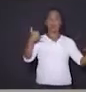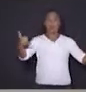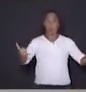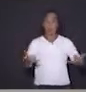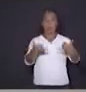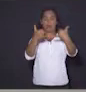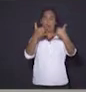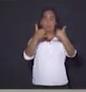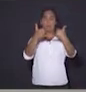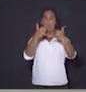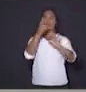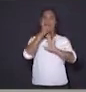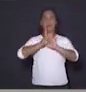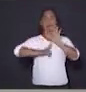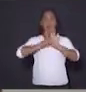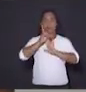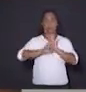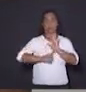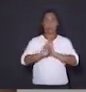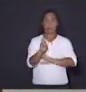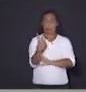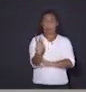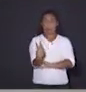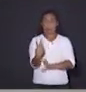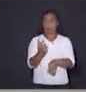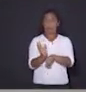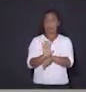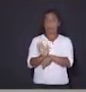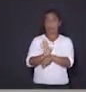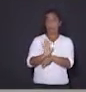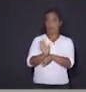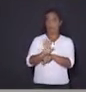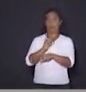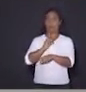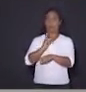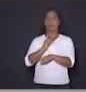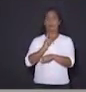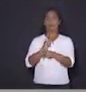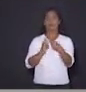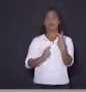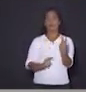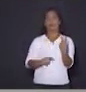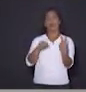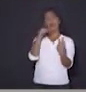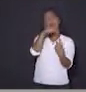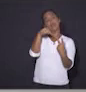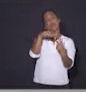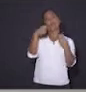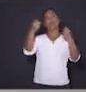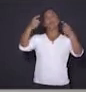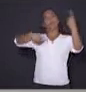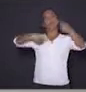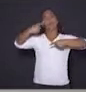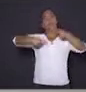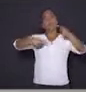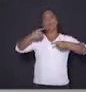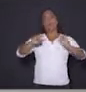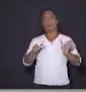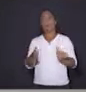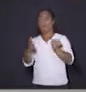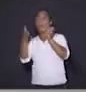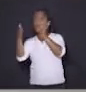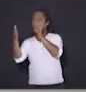direitos esses são é a dois vídeos das de uma série que a gente já lançou e que foi justamente essa discussão se por um lado a internet